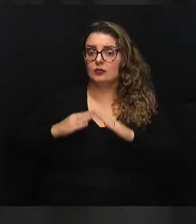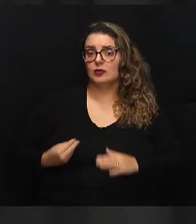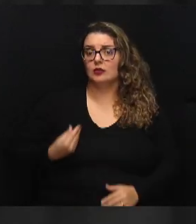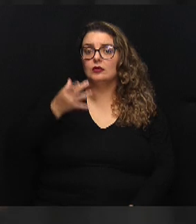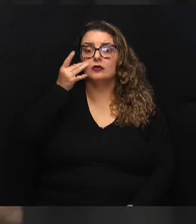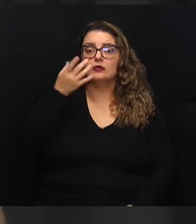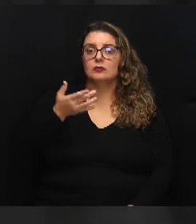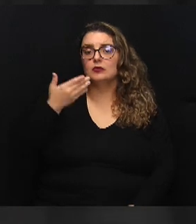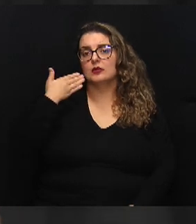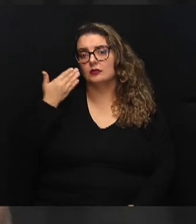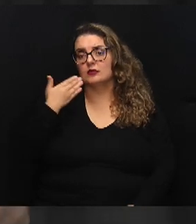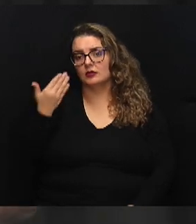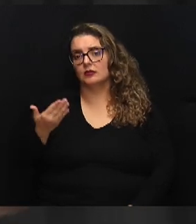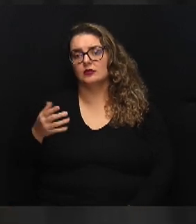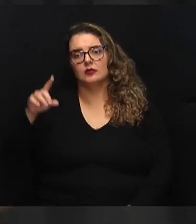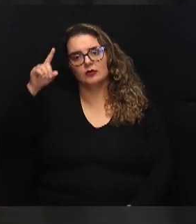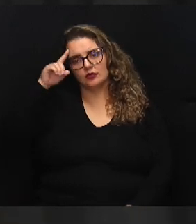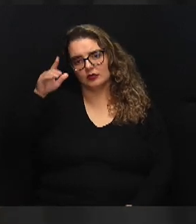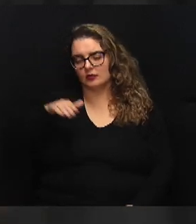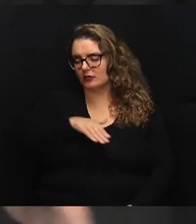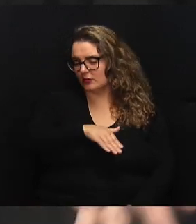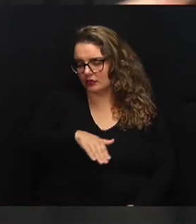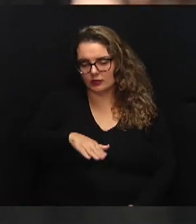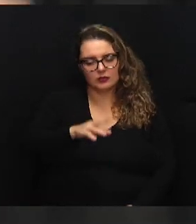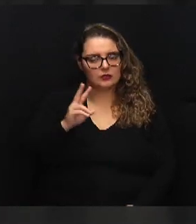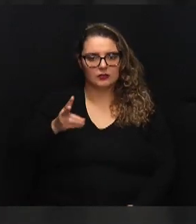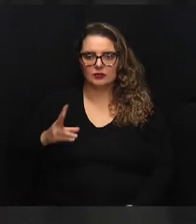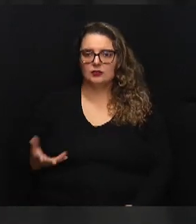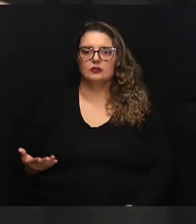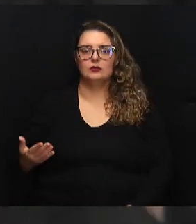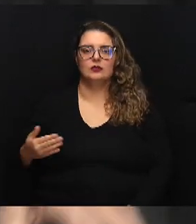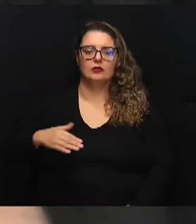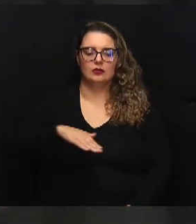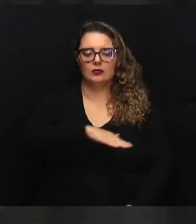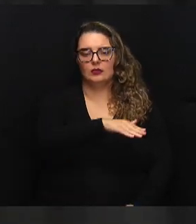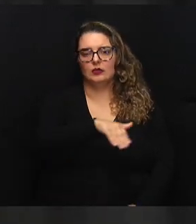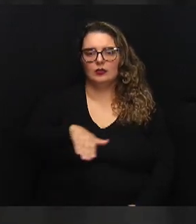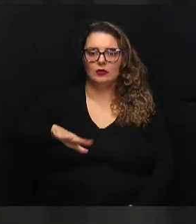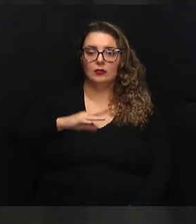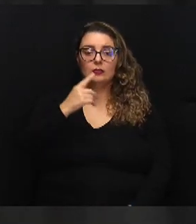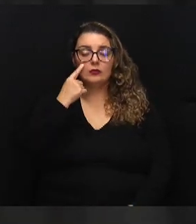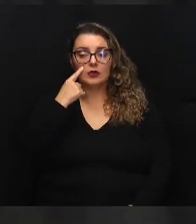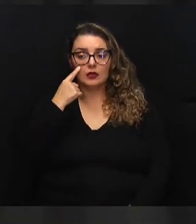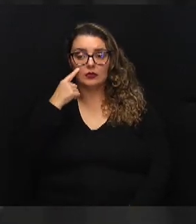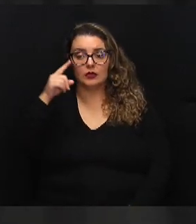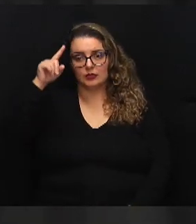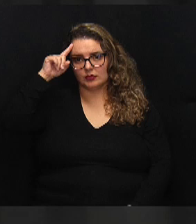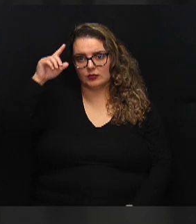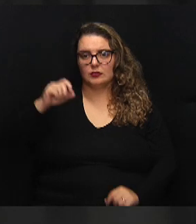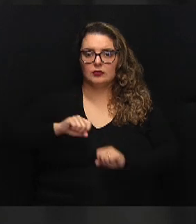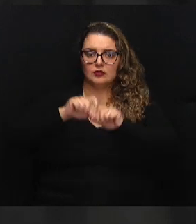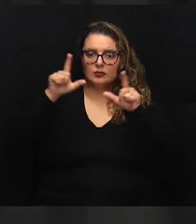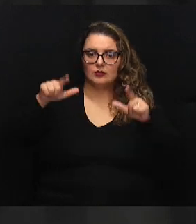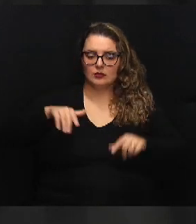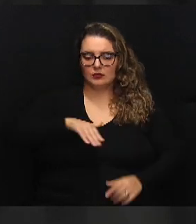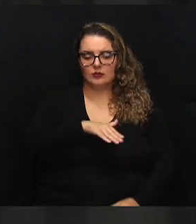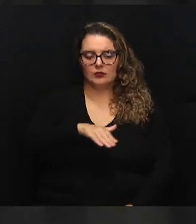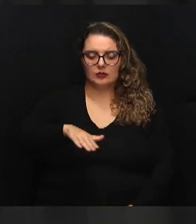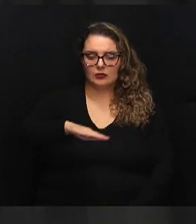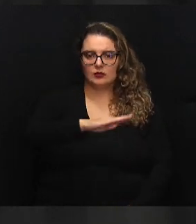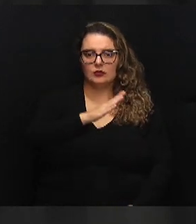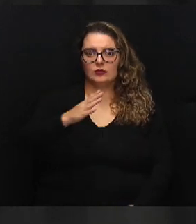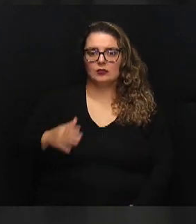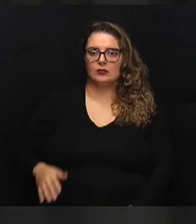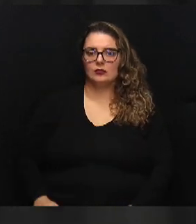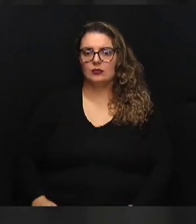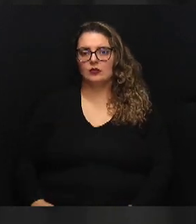mais fácil. Eu passo todo dia no mesmo caminho, ou então eu desvio dos caminhos para ver. Todo dia de manhã eu dou uma